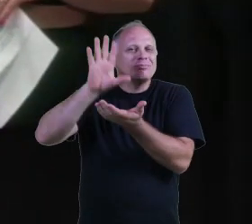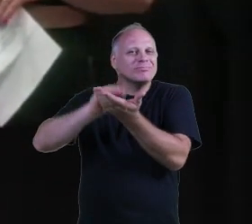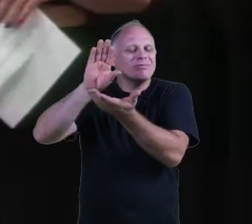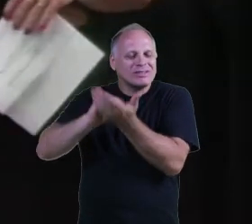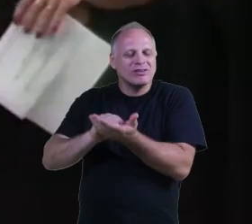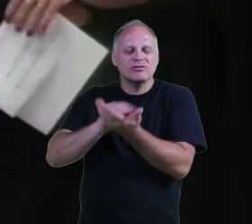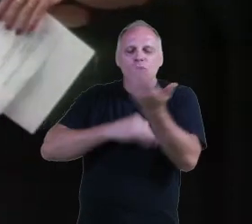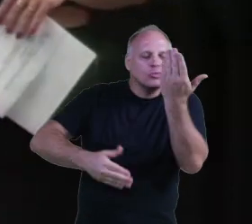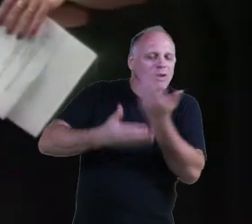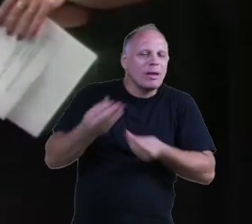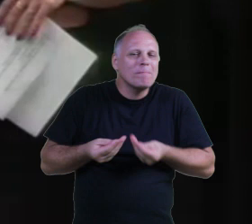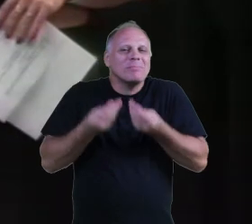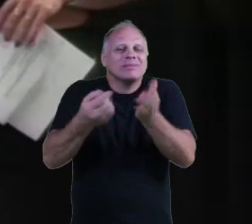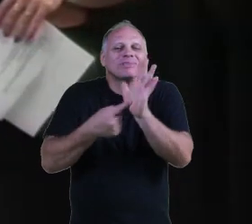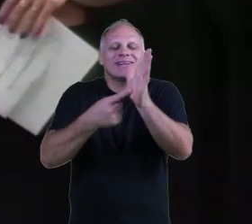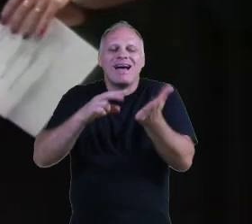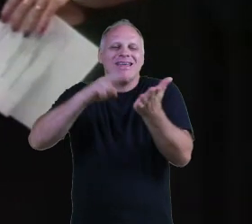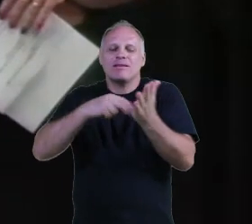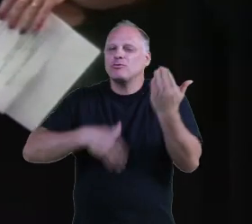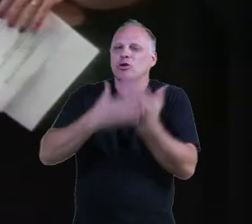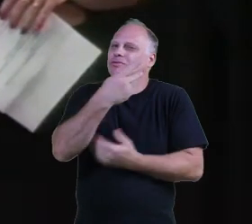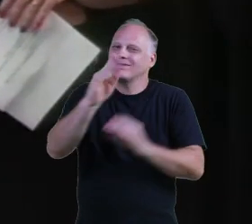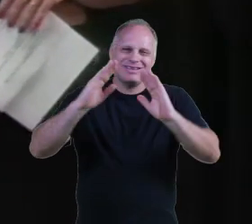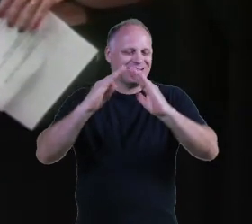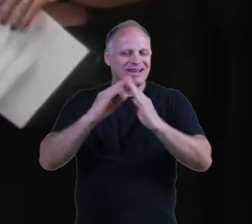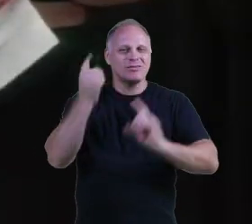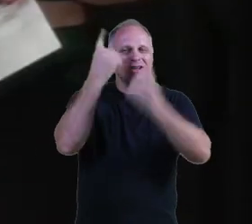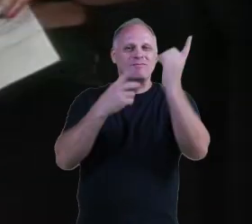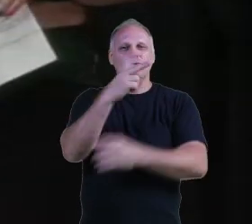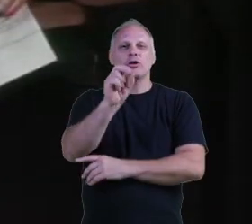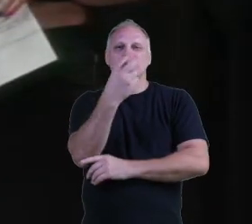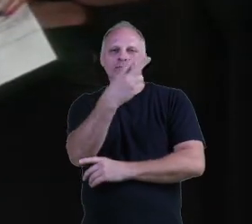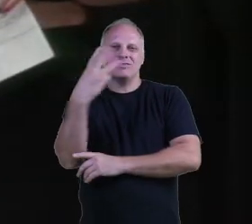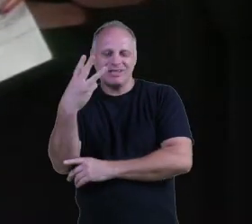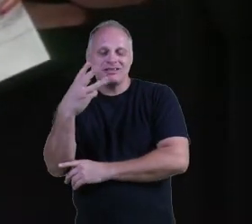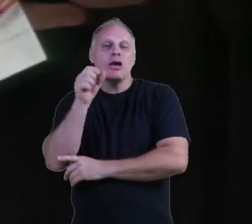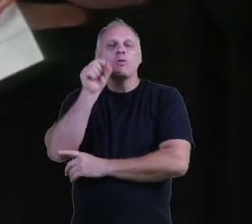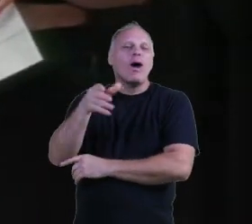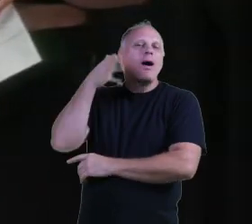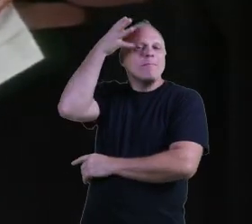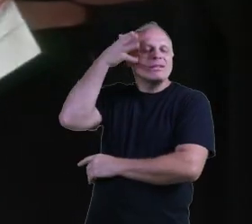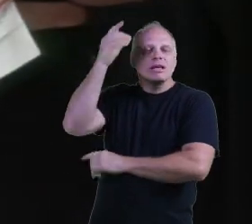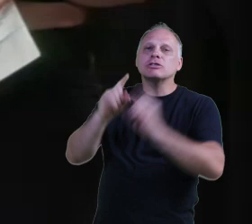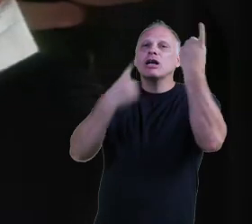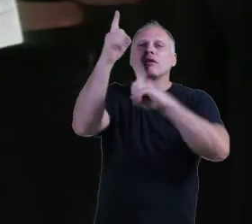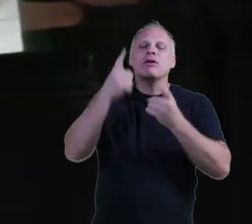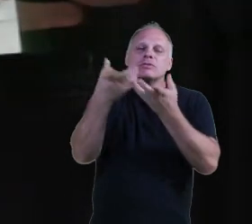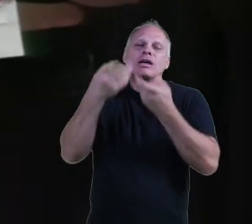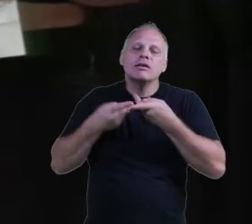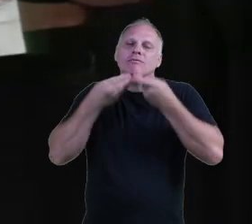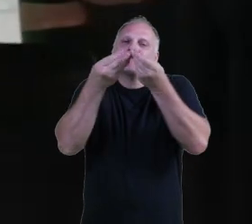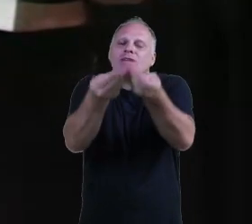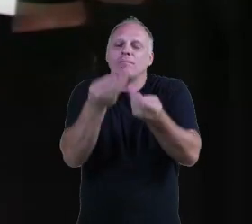ar aí em todos os turnos, porque a gente quer levar alegria para o pessoal de casa com o Carnaval 2023. E qual mensagem